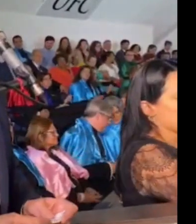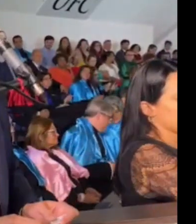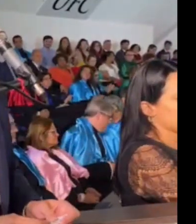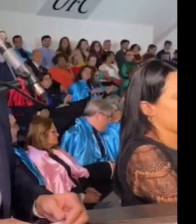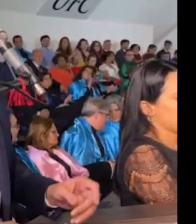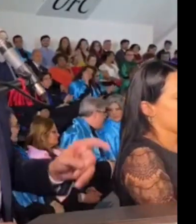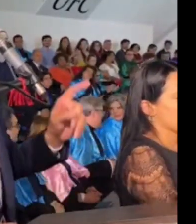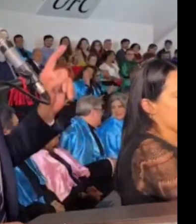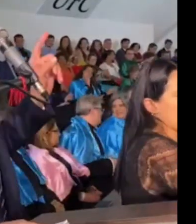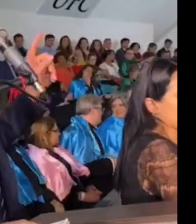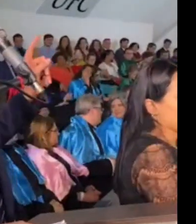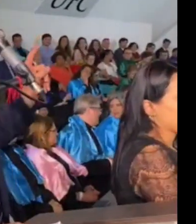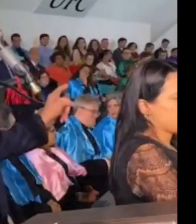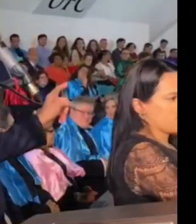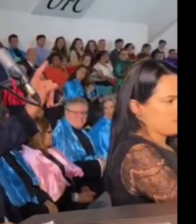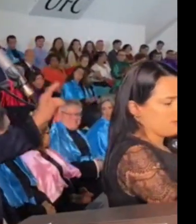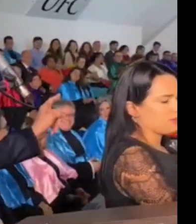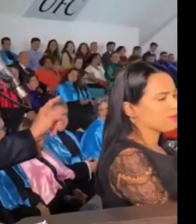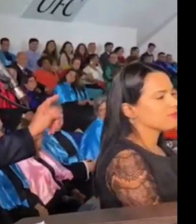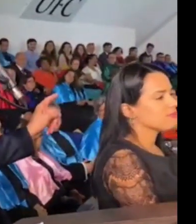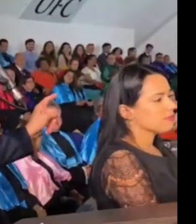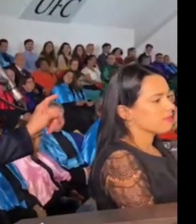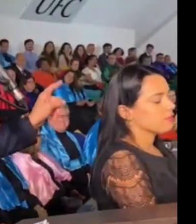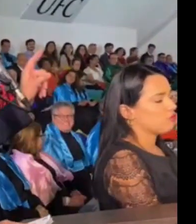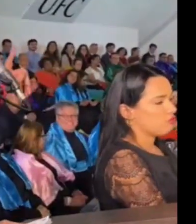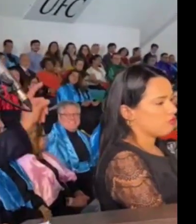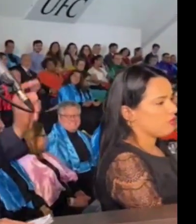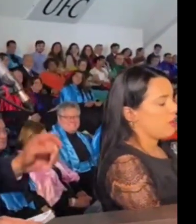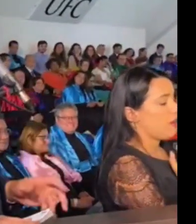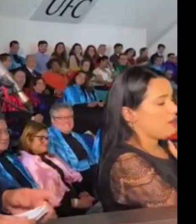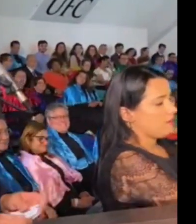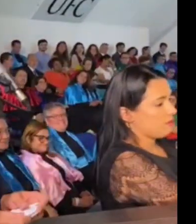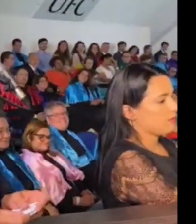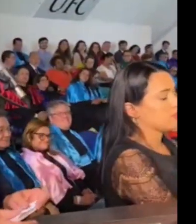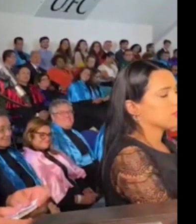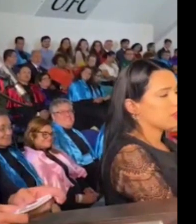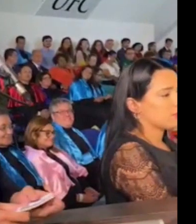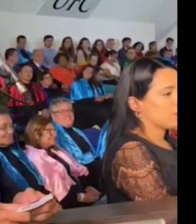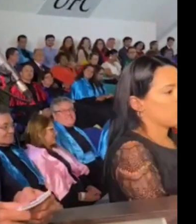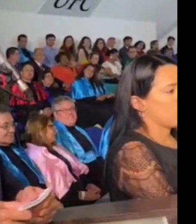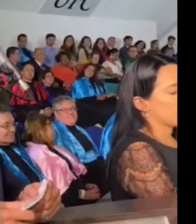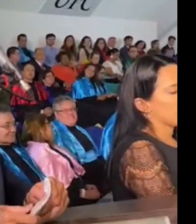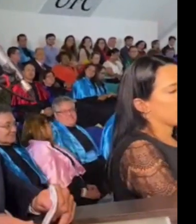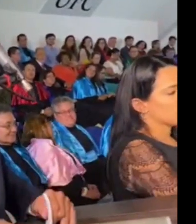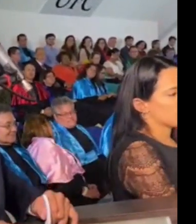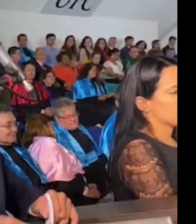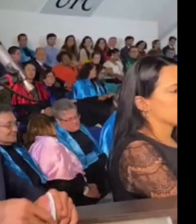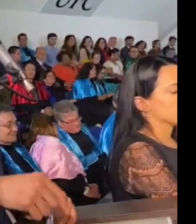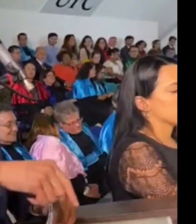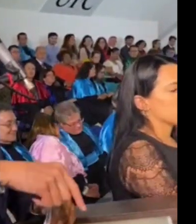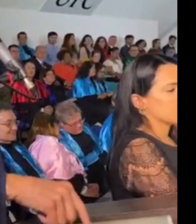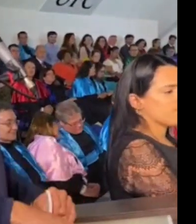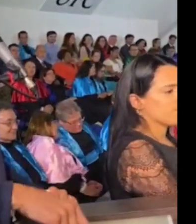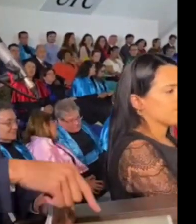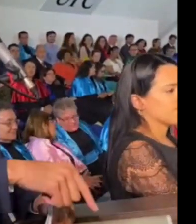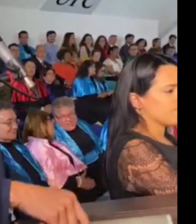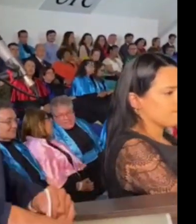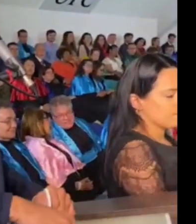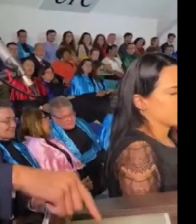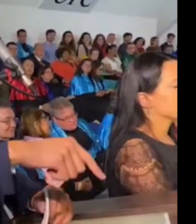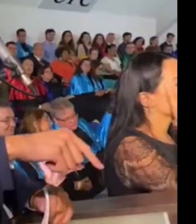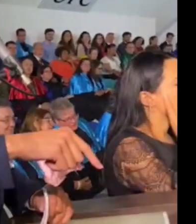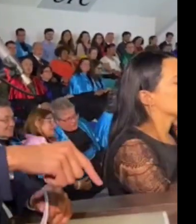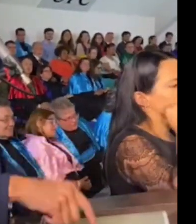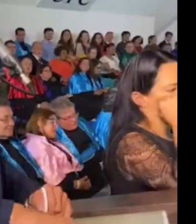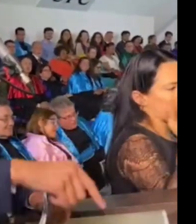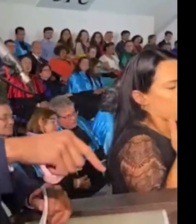a democracia. E já disse a Andif, já disse ao nosso reitor, magnífico reitor, nós vamos